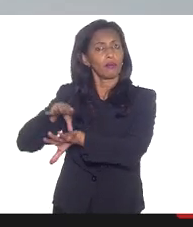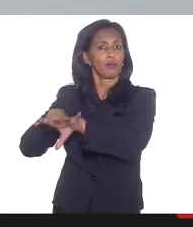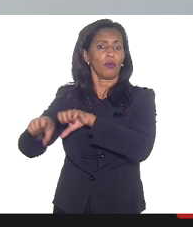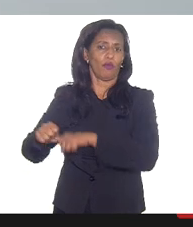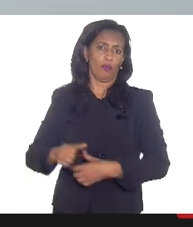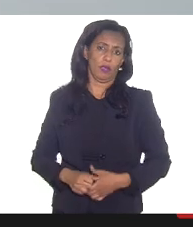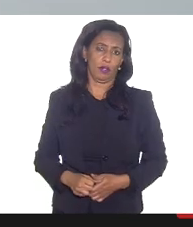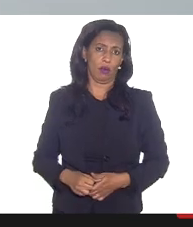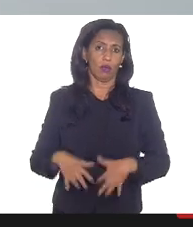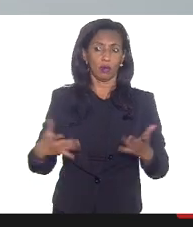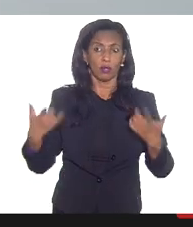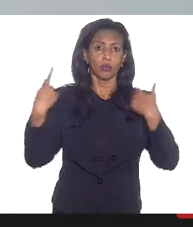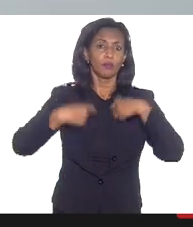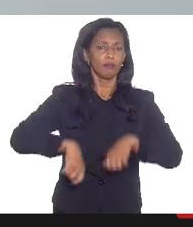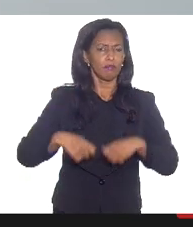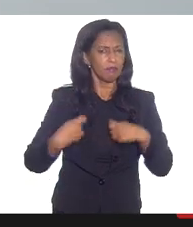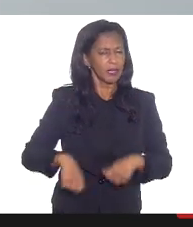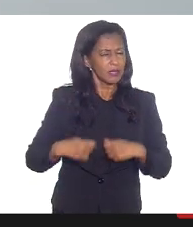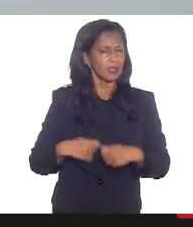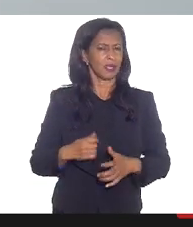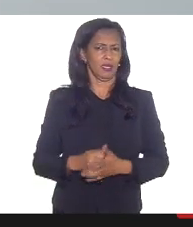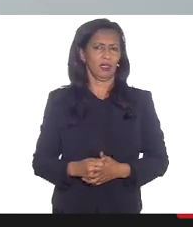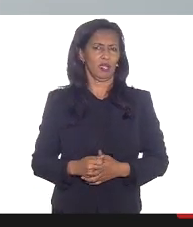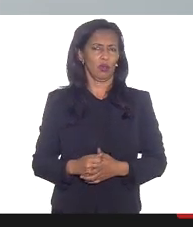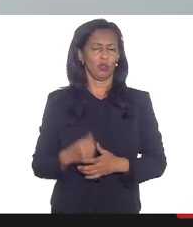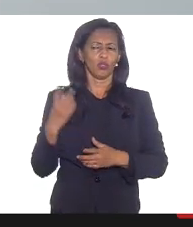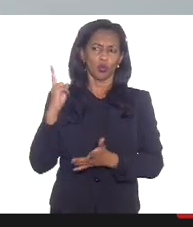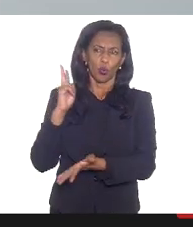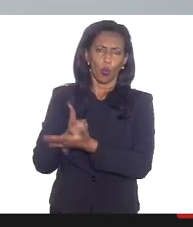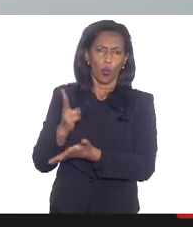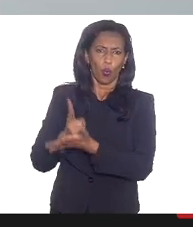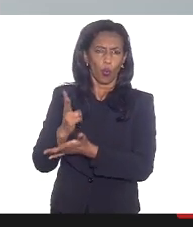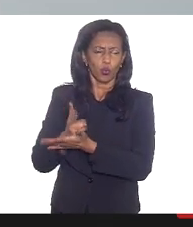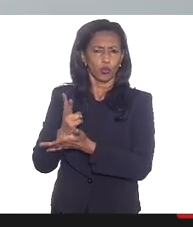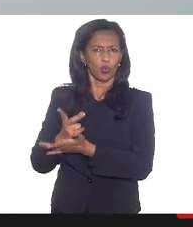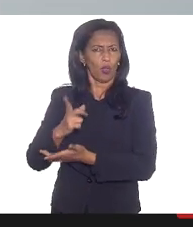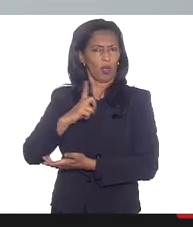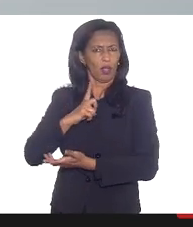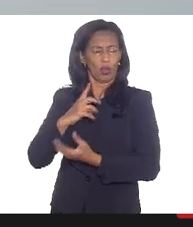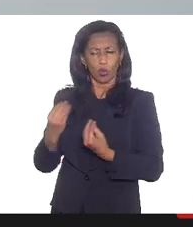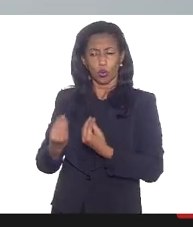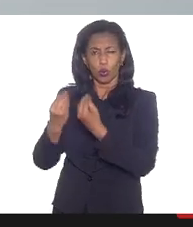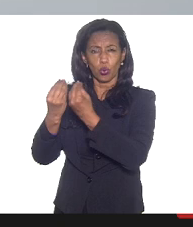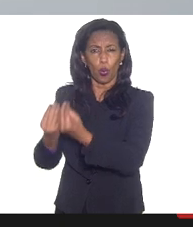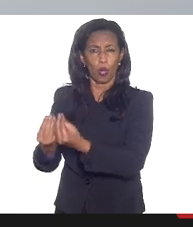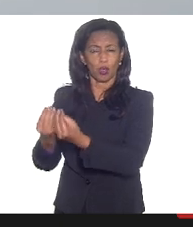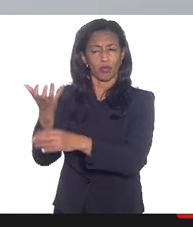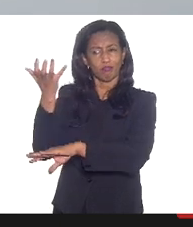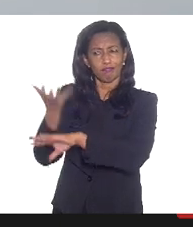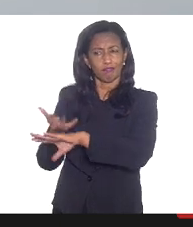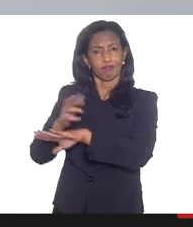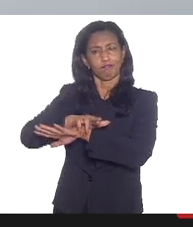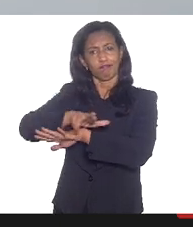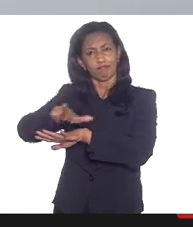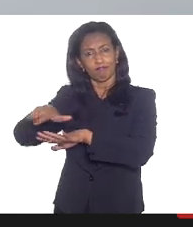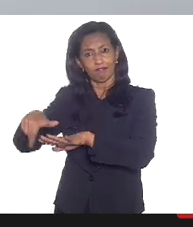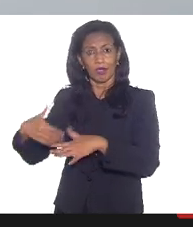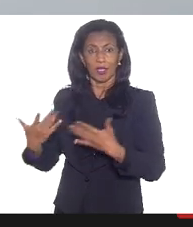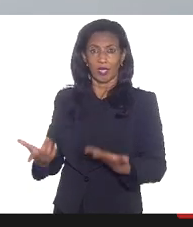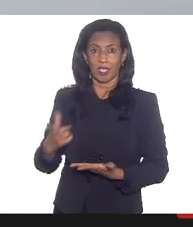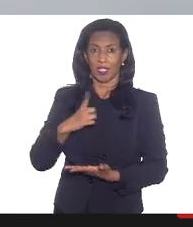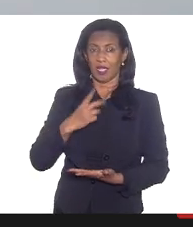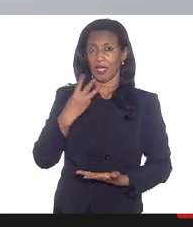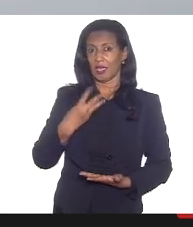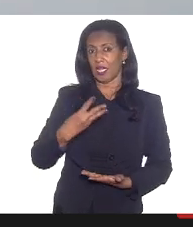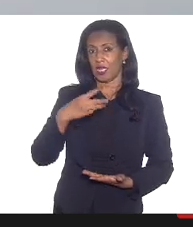formação. Então, eles precisam e necessitam de continuar tendo todas as disciplinas. E aí, nós já temos